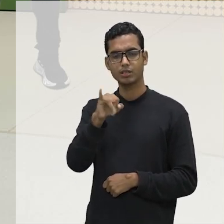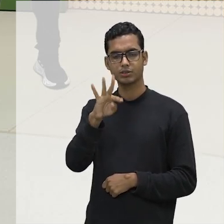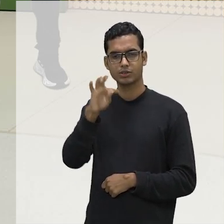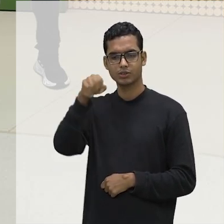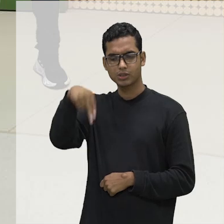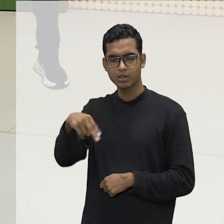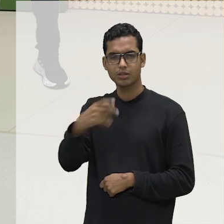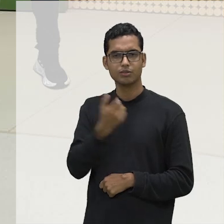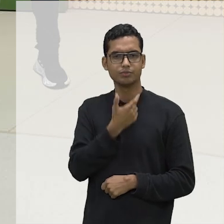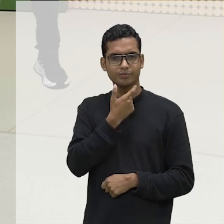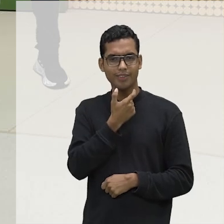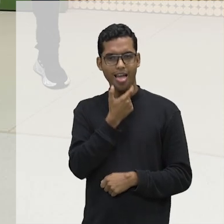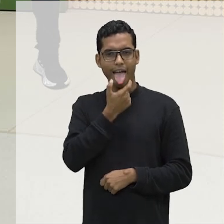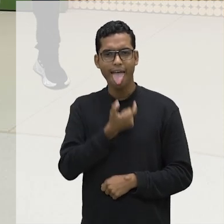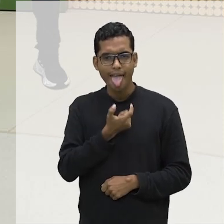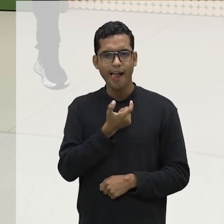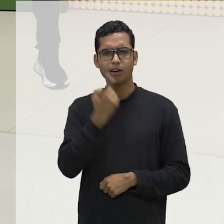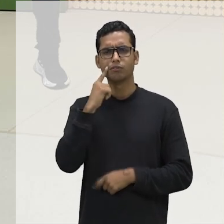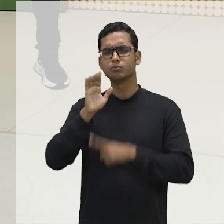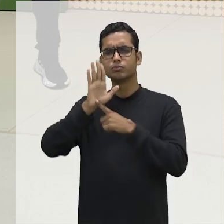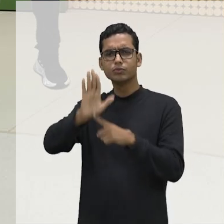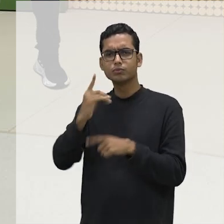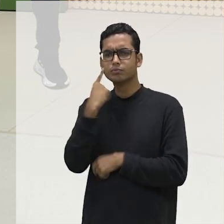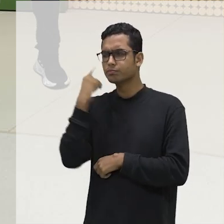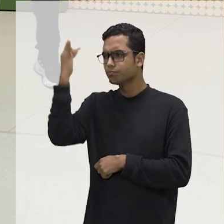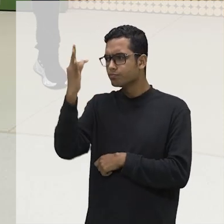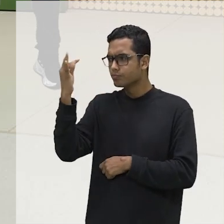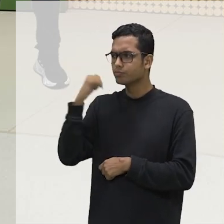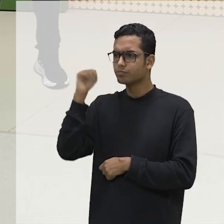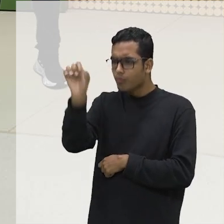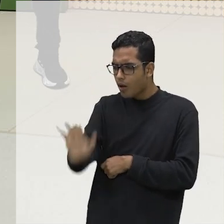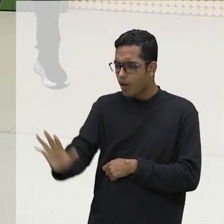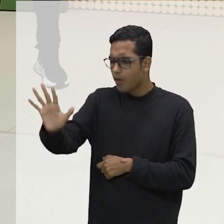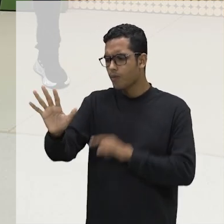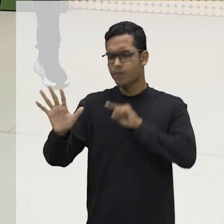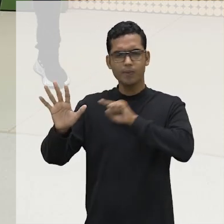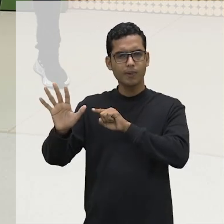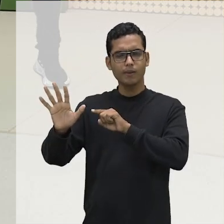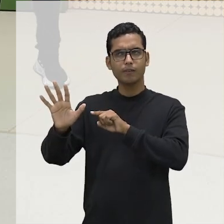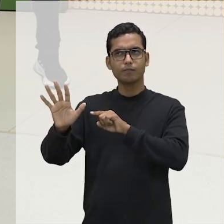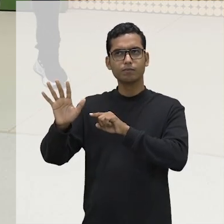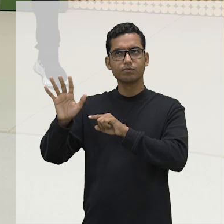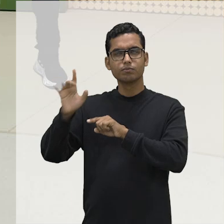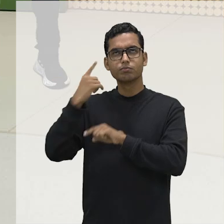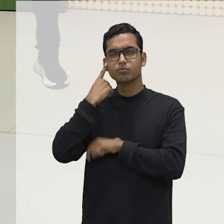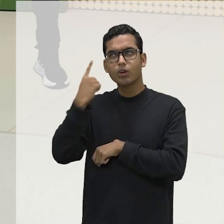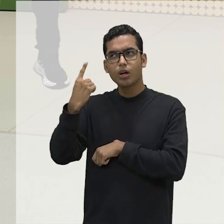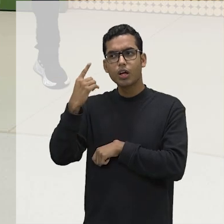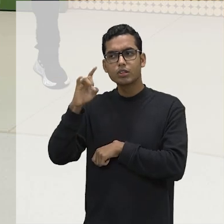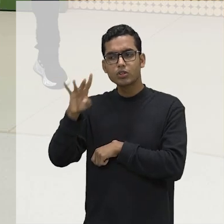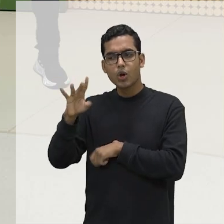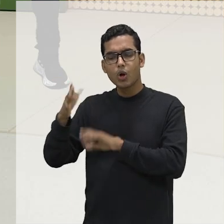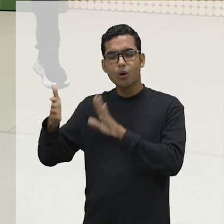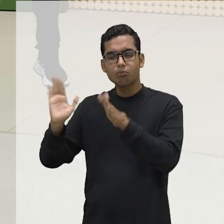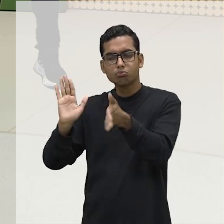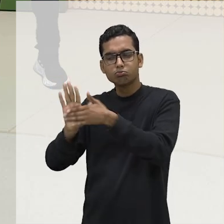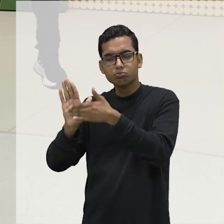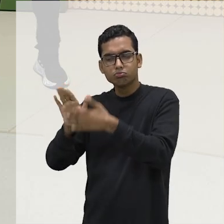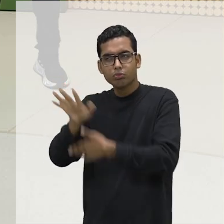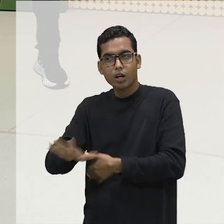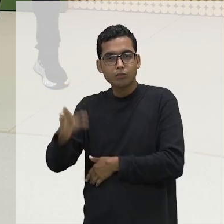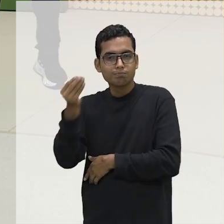geral, ela era apenas uma teoria pelo fato de ainda não ser testada, na época em que ele propôs, né? Mas